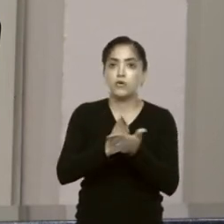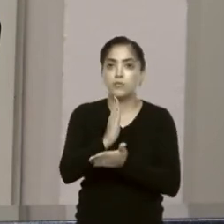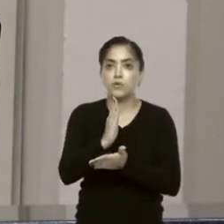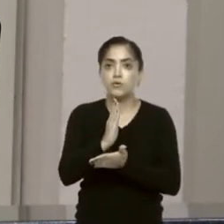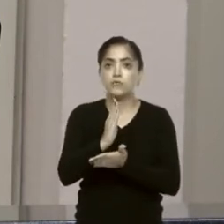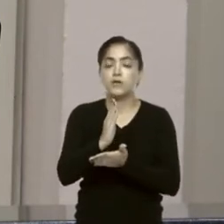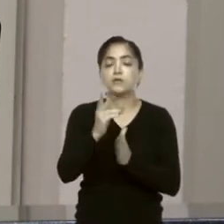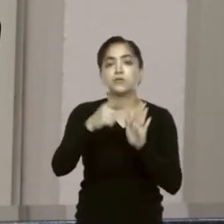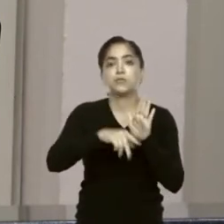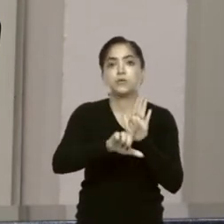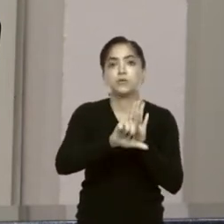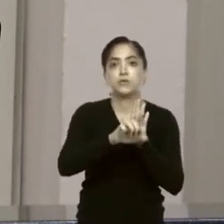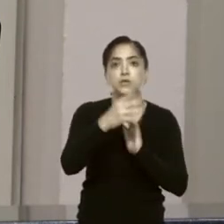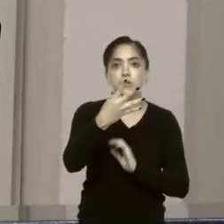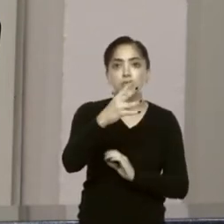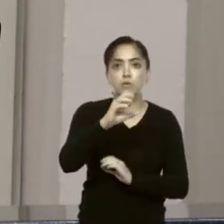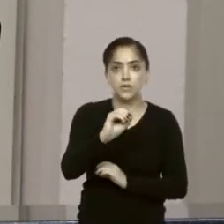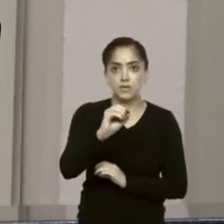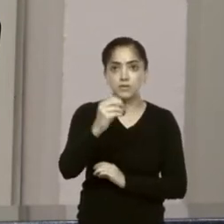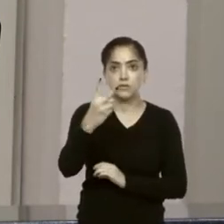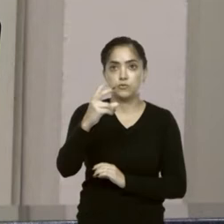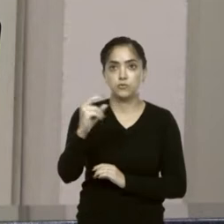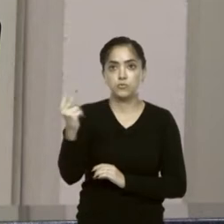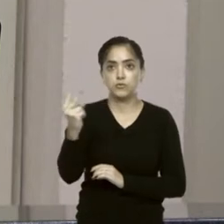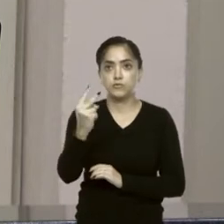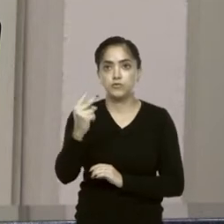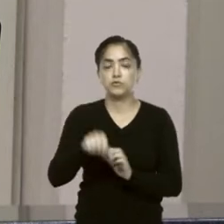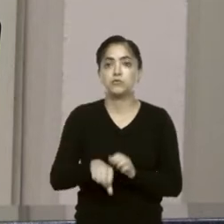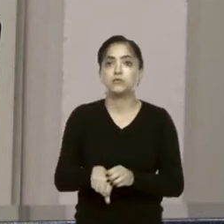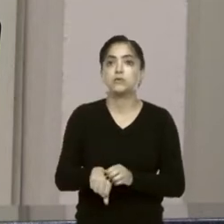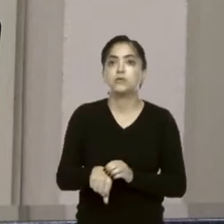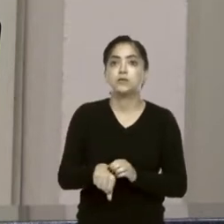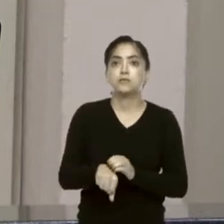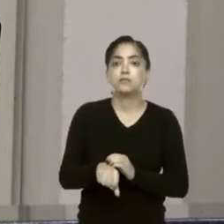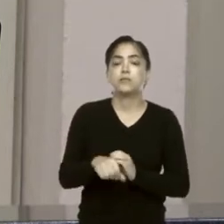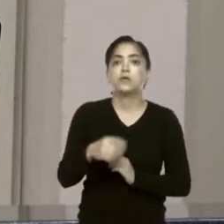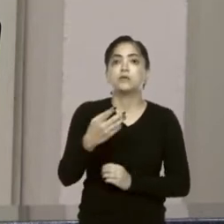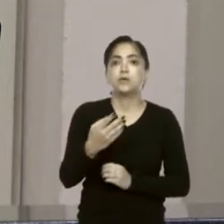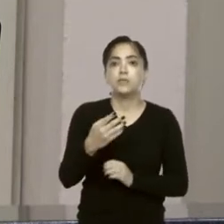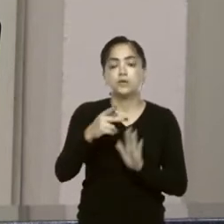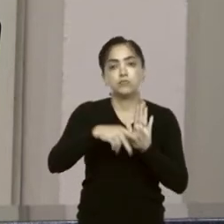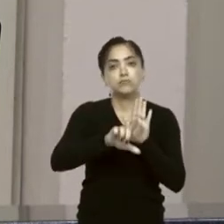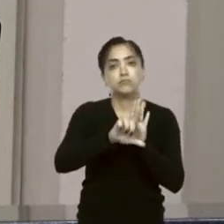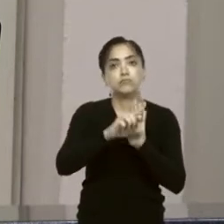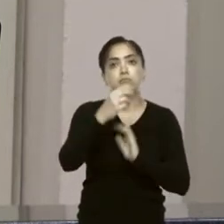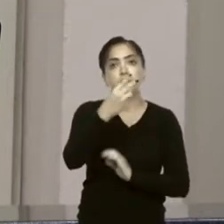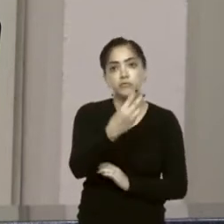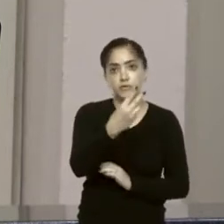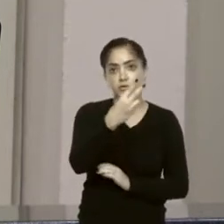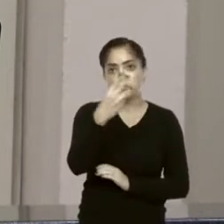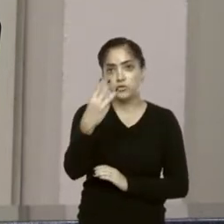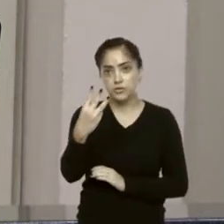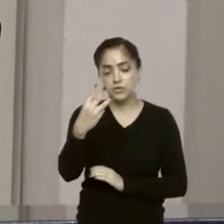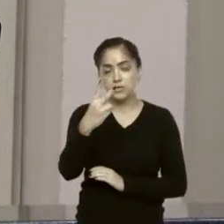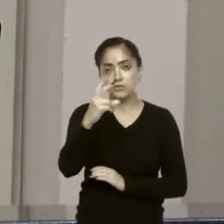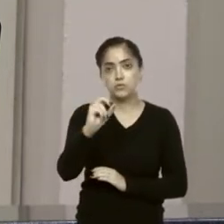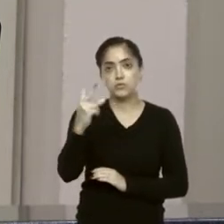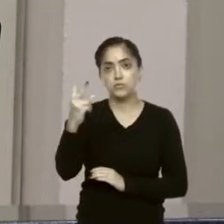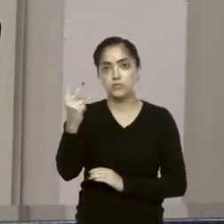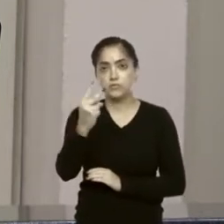o projeto de lei 40/2022. Foi aprovado em turno único o projeto de lei 23/2022.